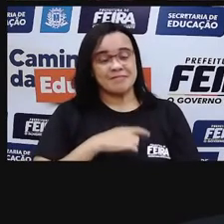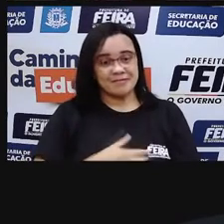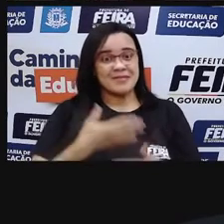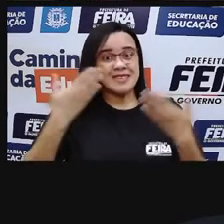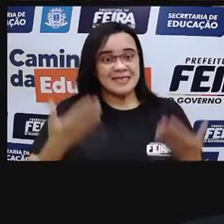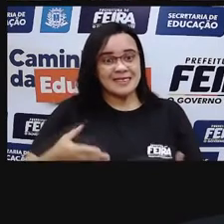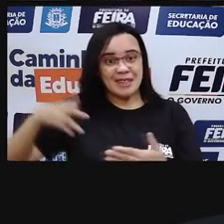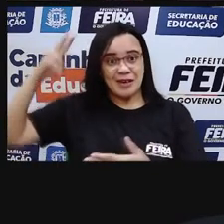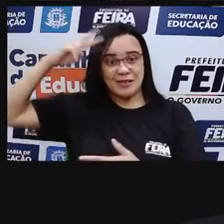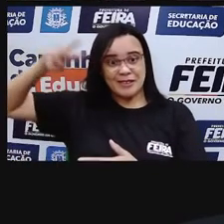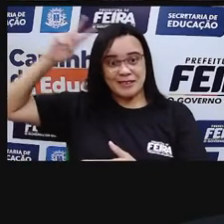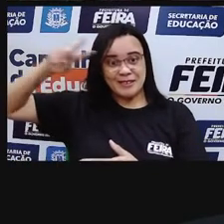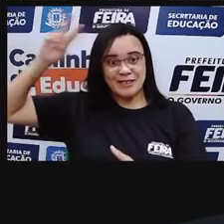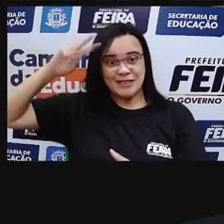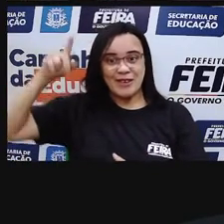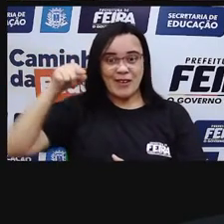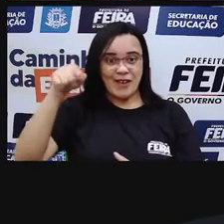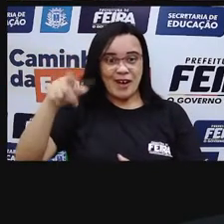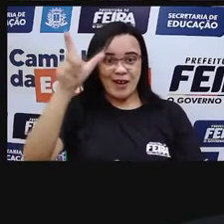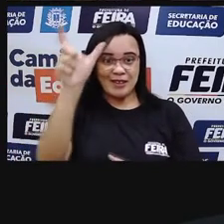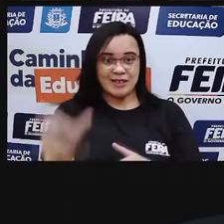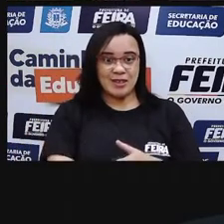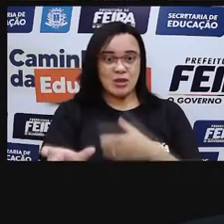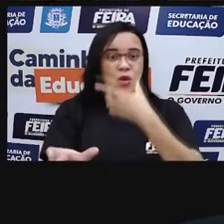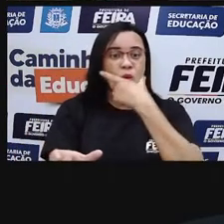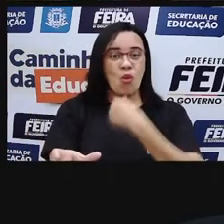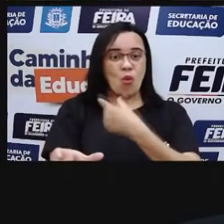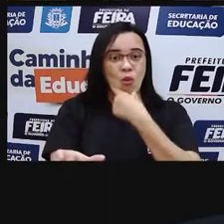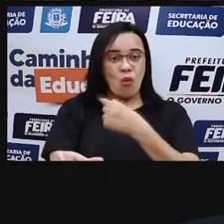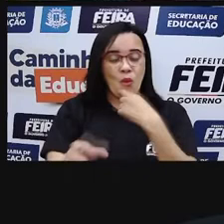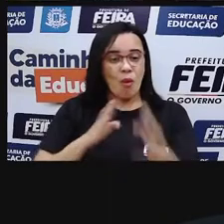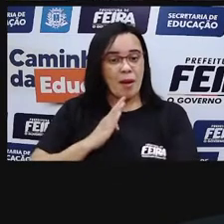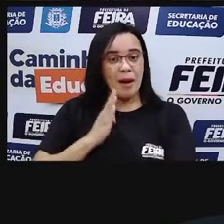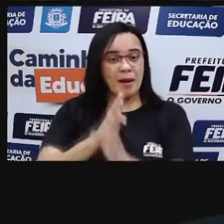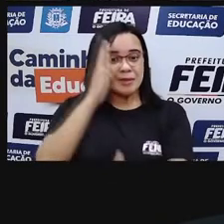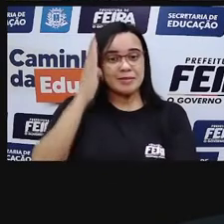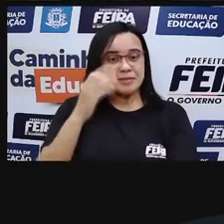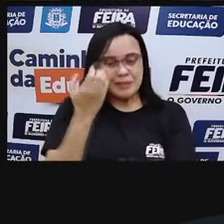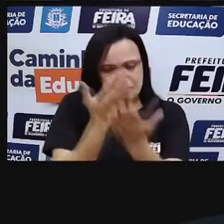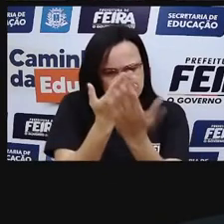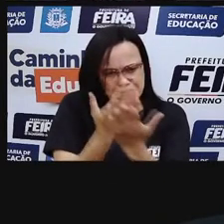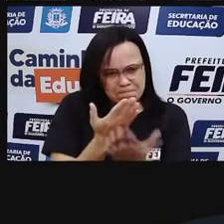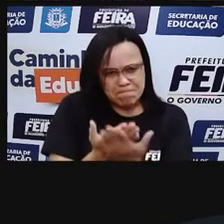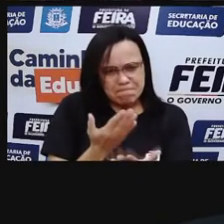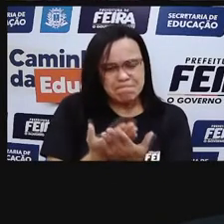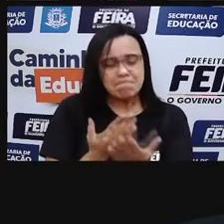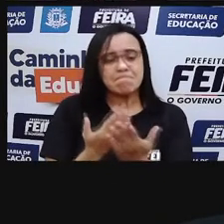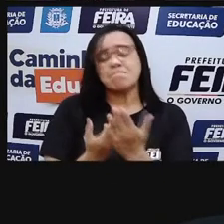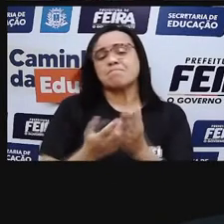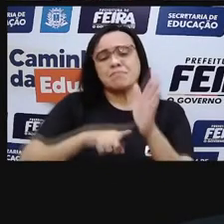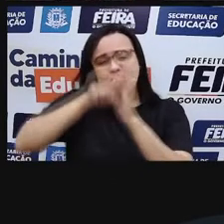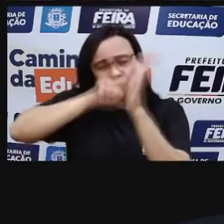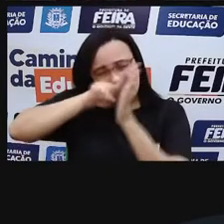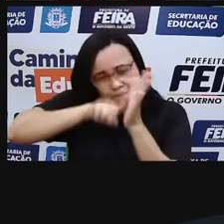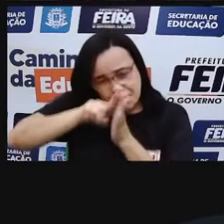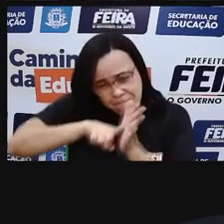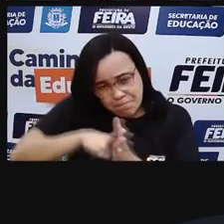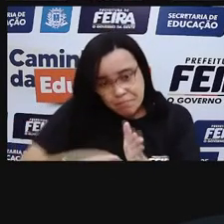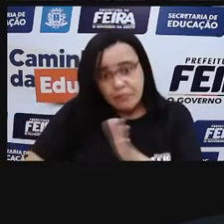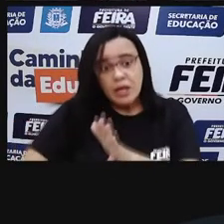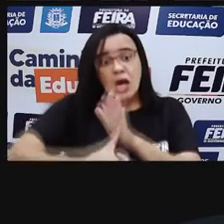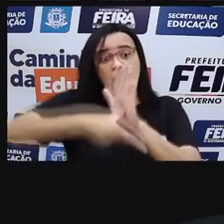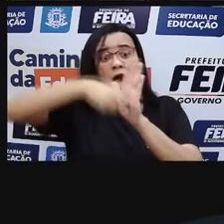com Alexander Fleming, ela foi descoberta e foi estudada antes da Segunda Guerra